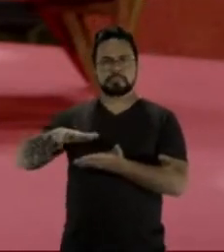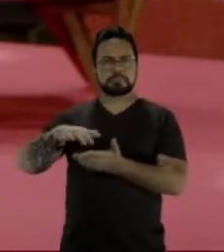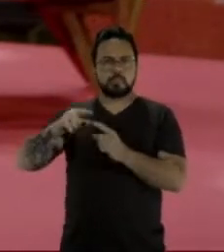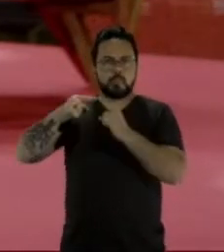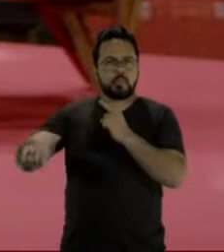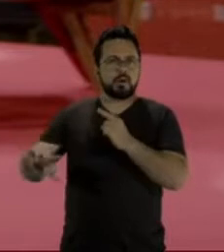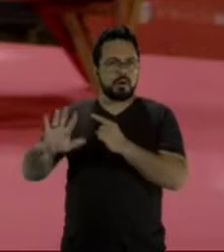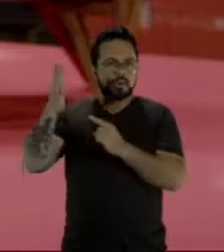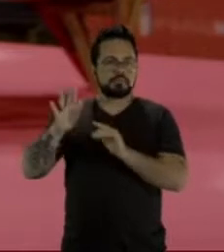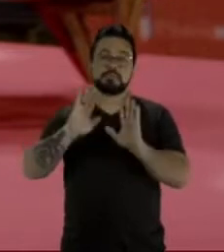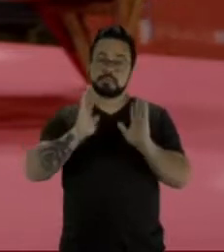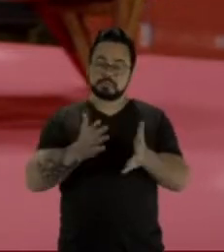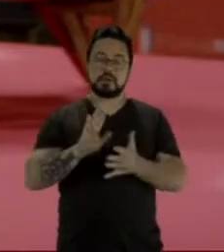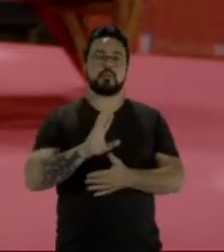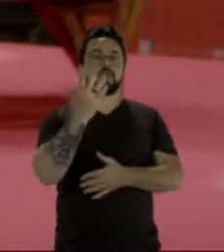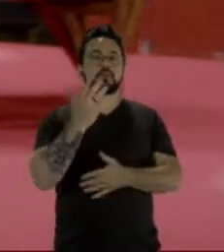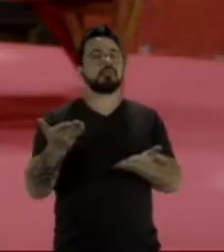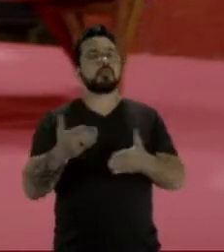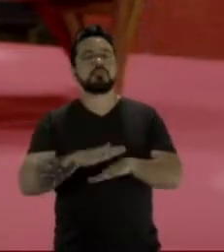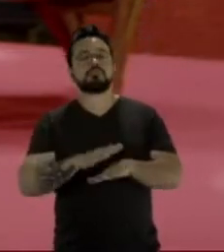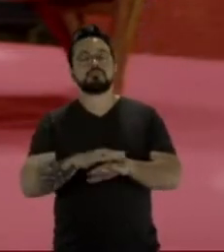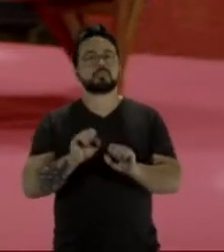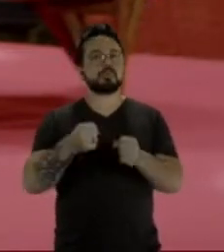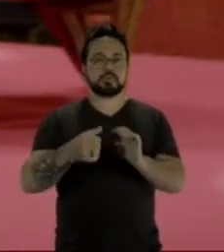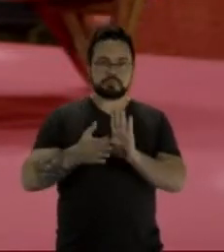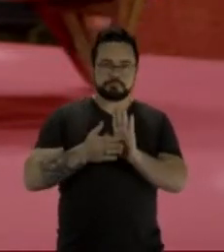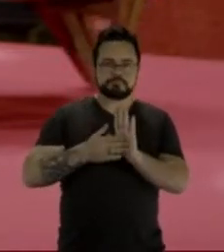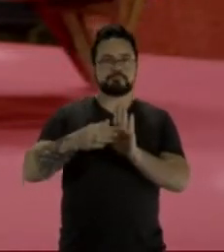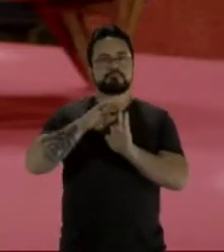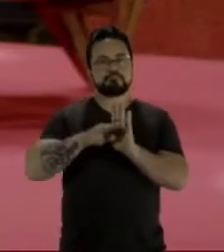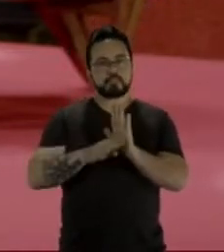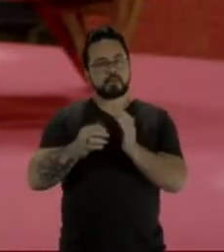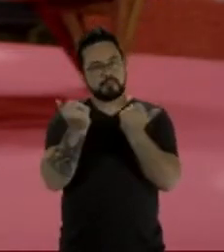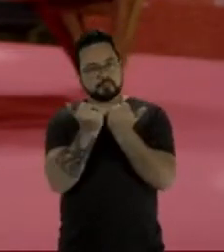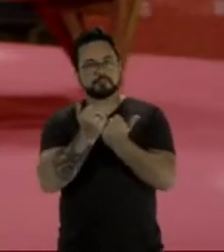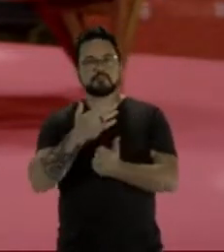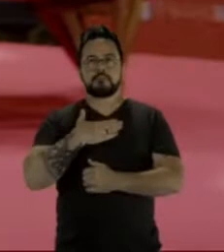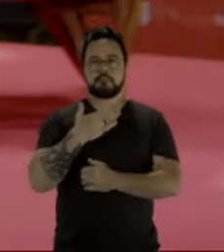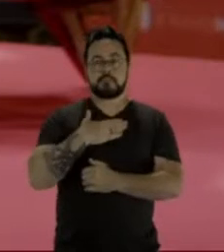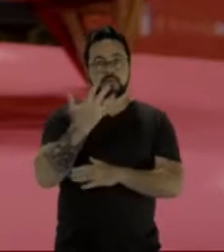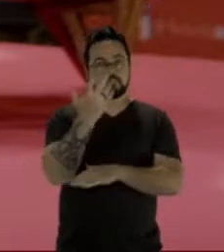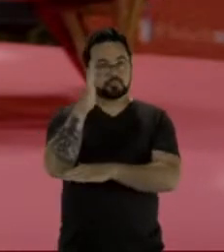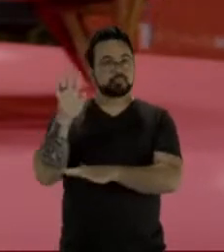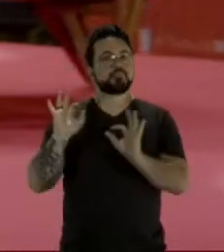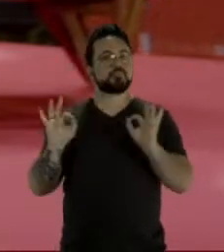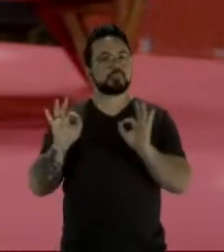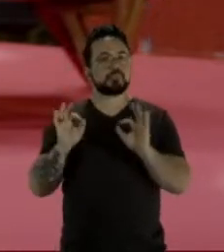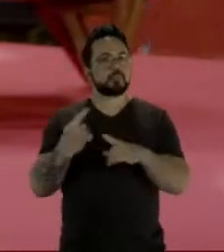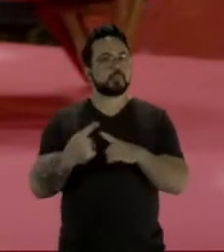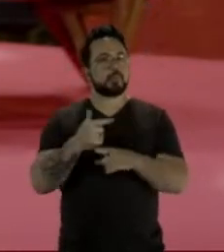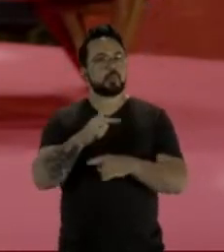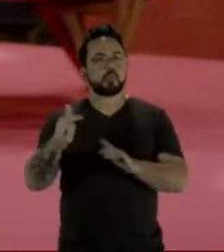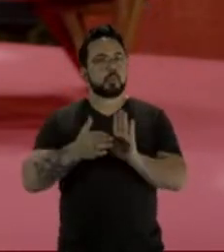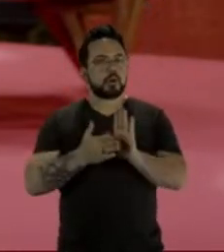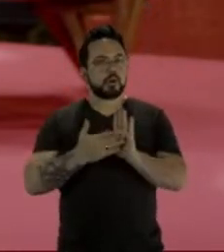aquilo. Aconteceu, mas e agora? Como é que a gente reage? O que a gente tem um plano para seguir, para defender o que é nosso? O que é meio ambiente? Não, e por quê?